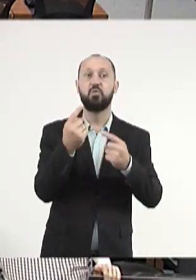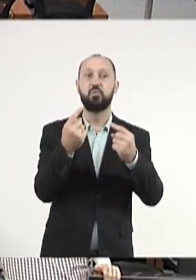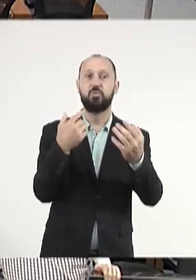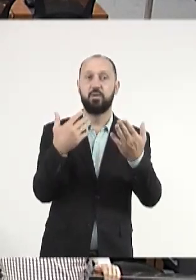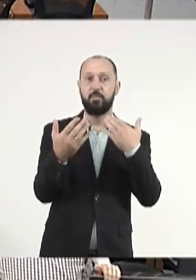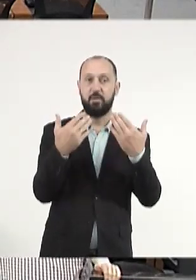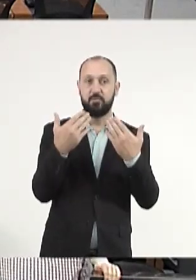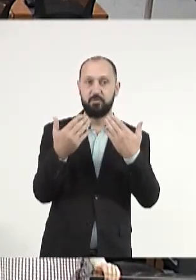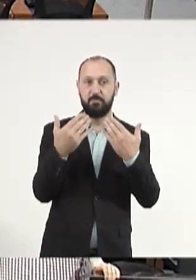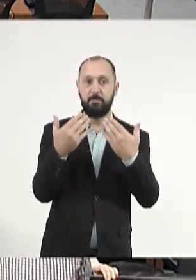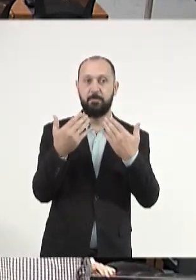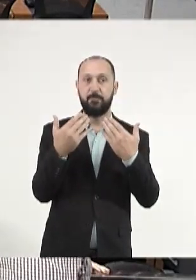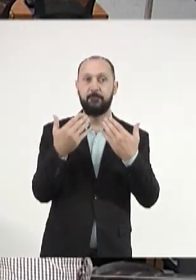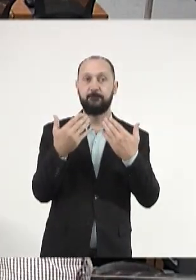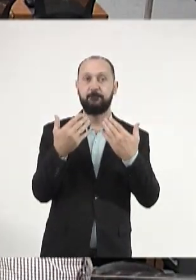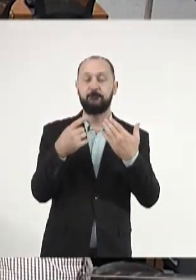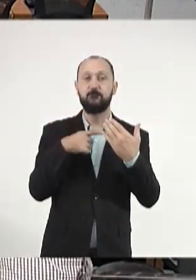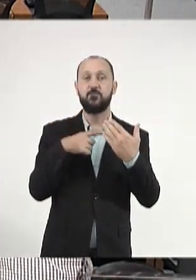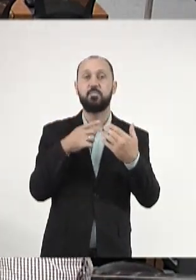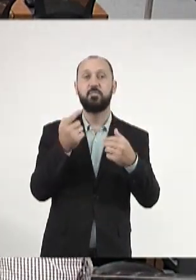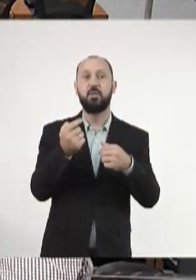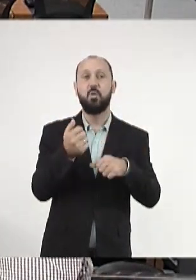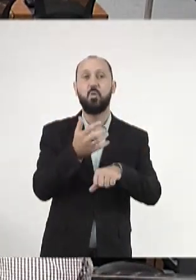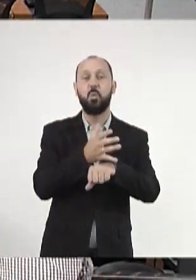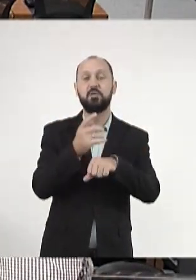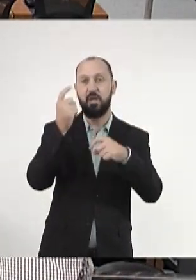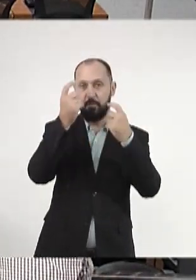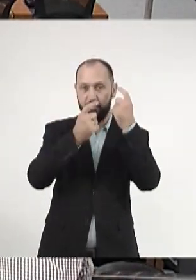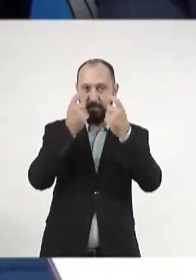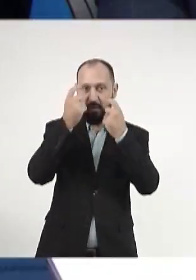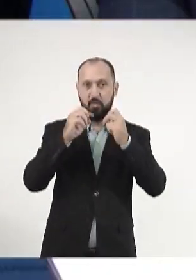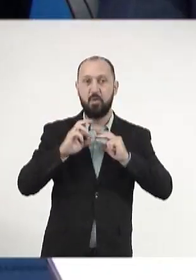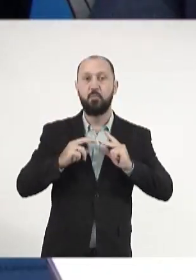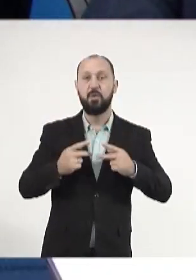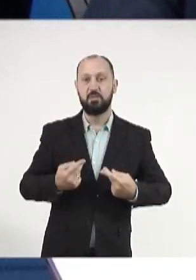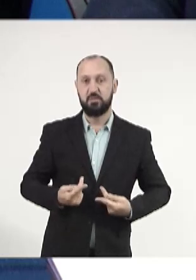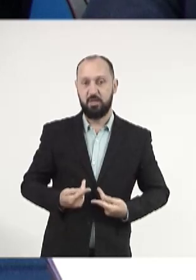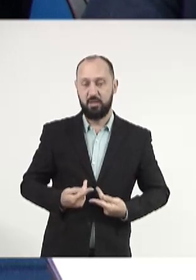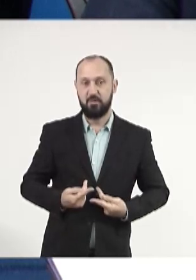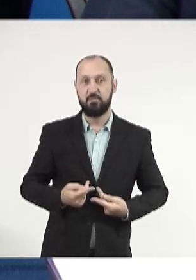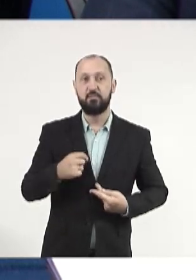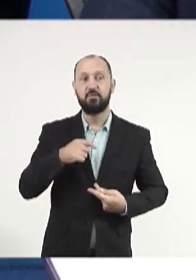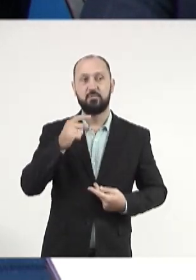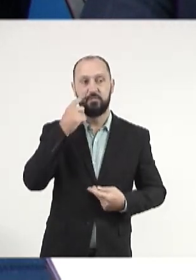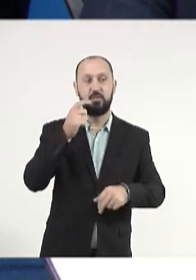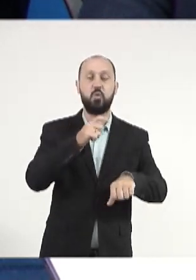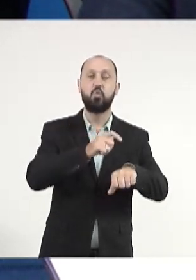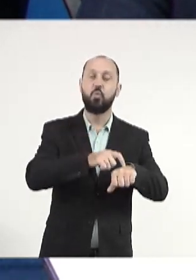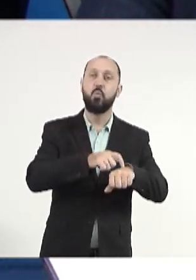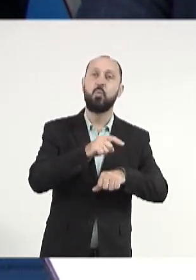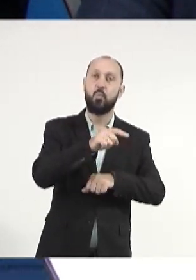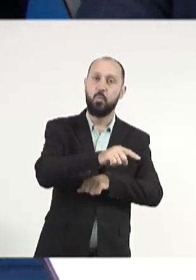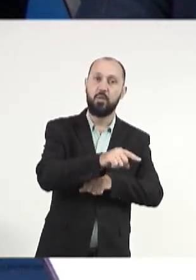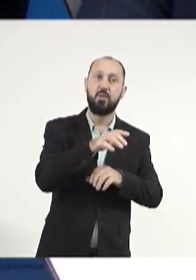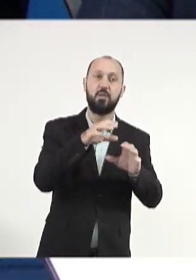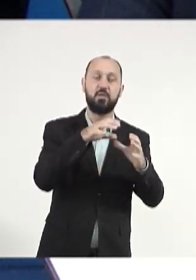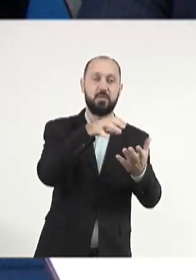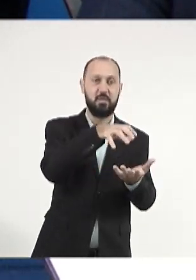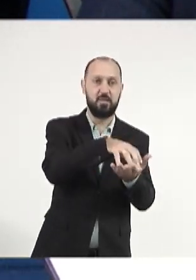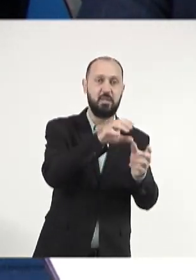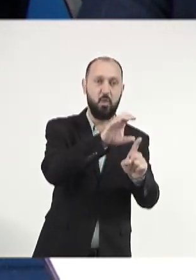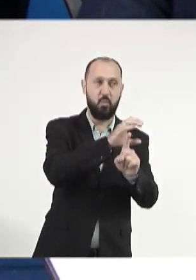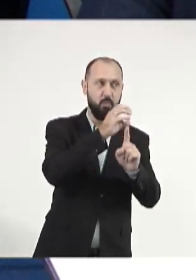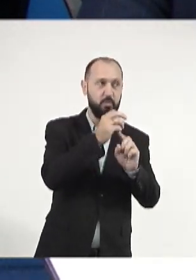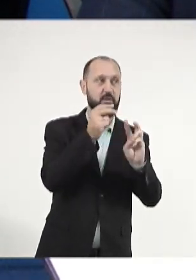debate, tem praticamente a preocupação humanitária, seja da situação da comunidade